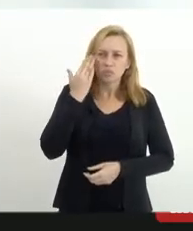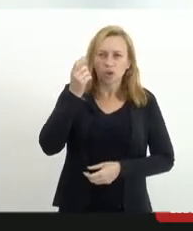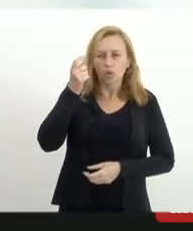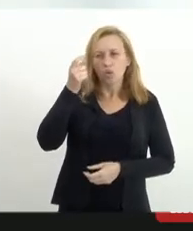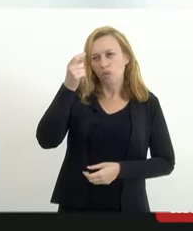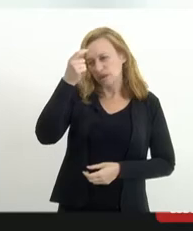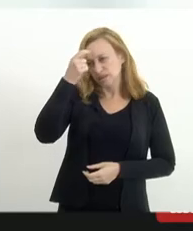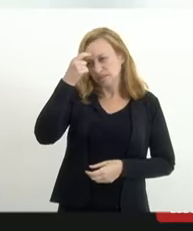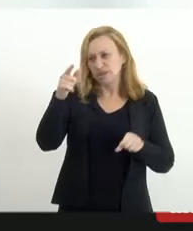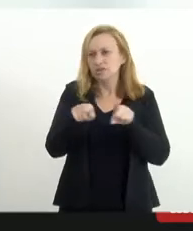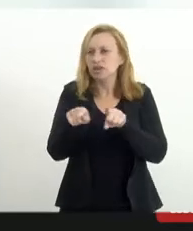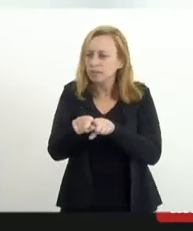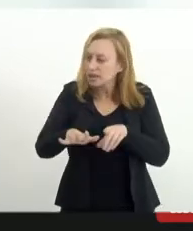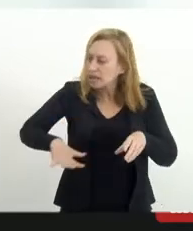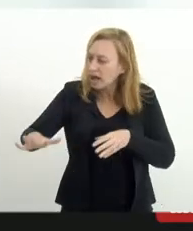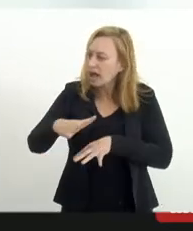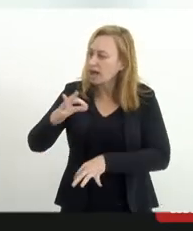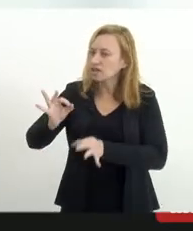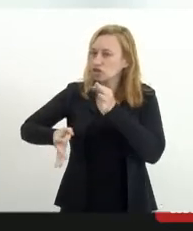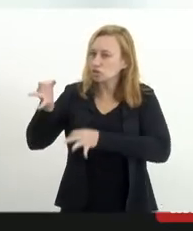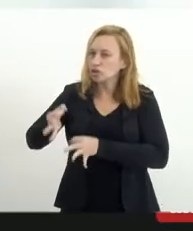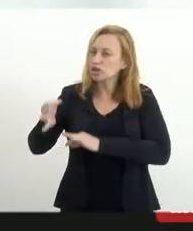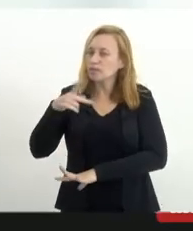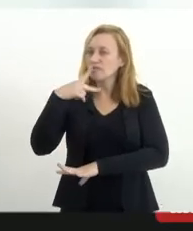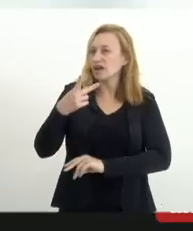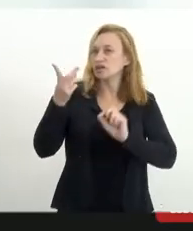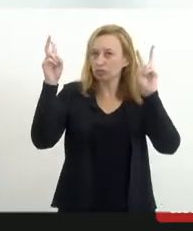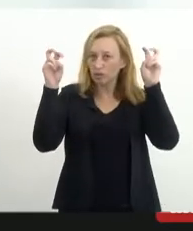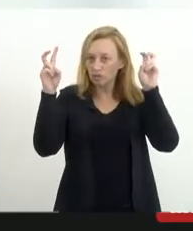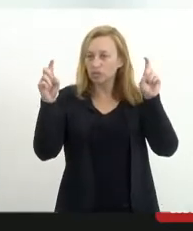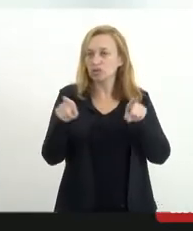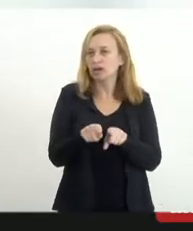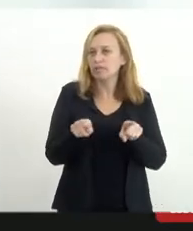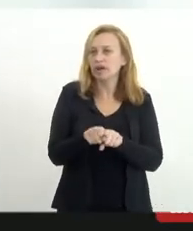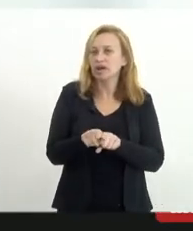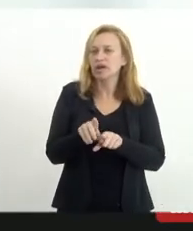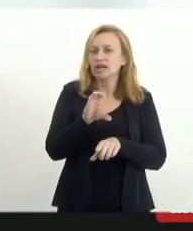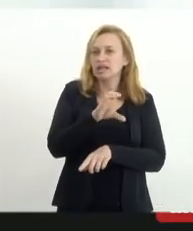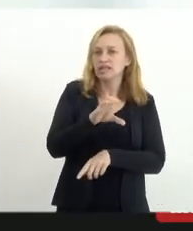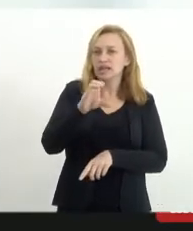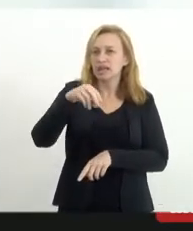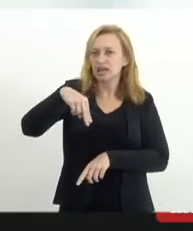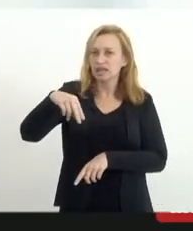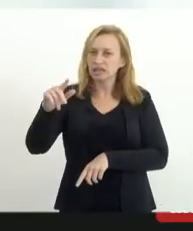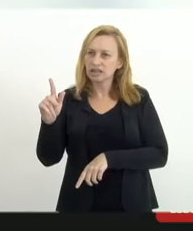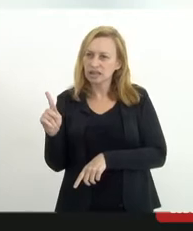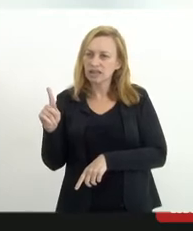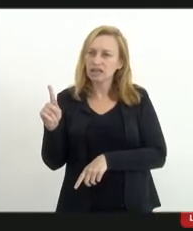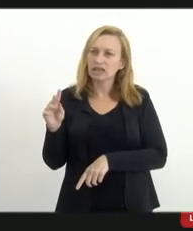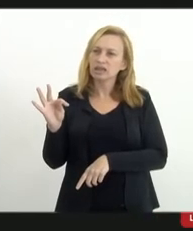área jurídica para se pronunciar sobre essa questão. Por favor, se a ANP estiver presente,